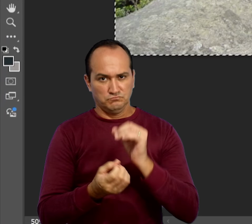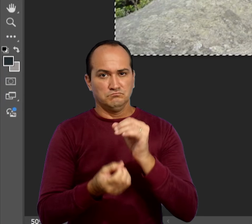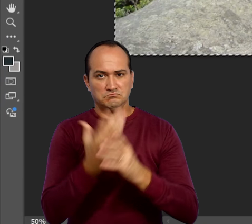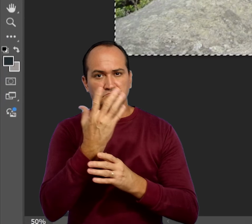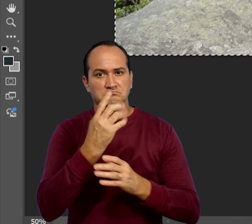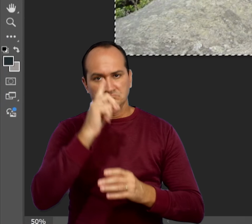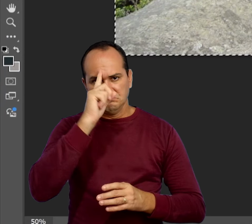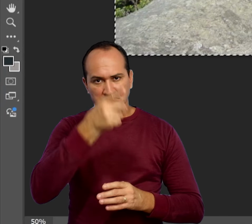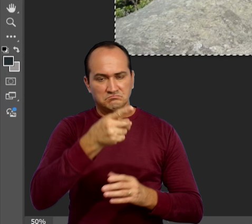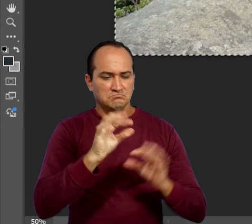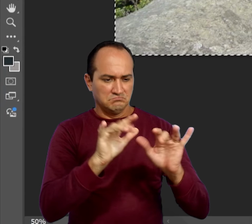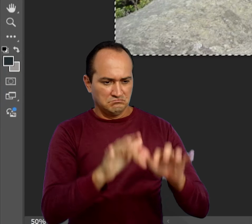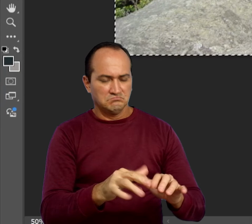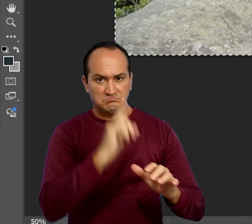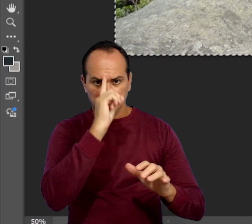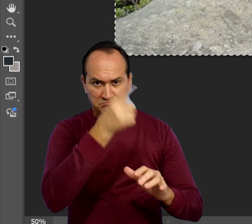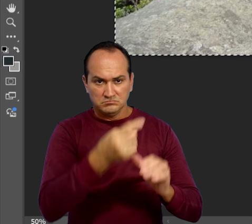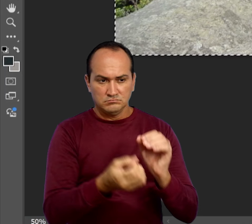vou mandar ele gerar.